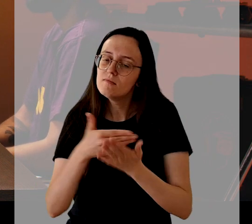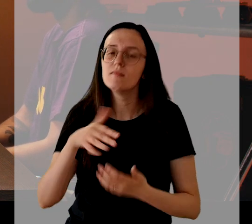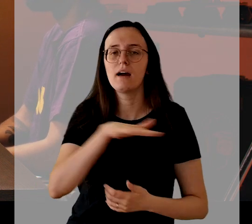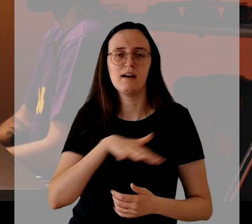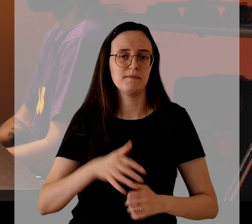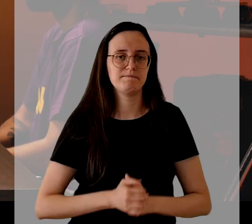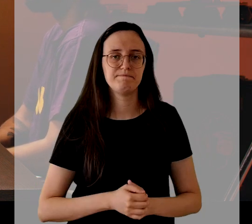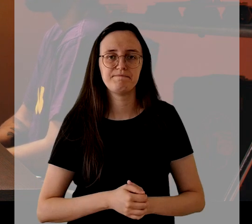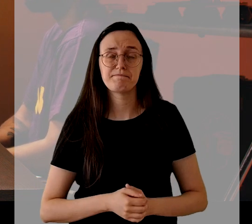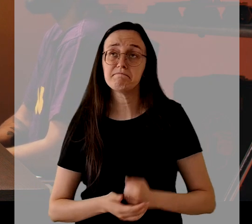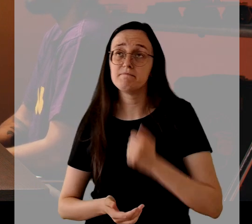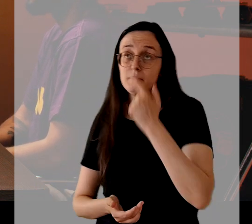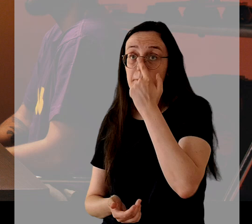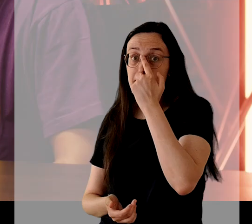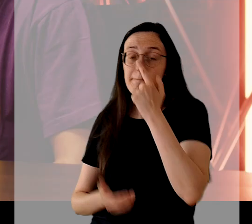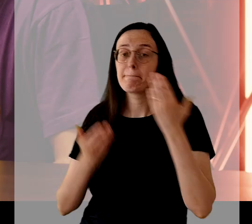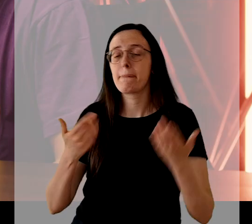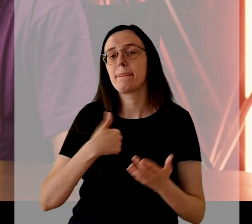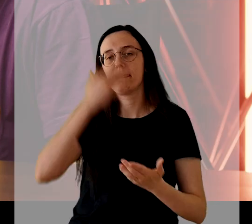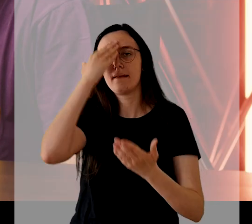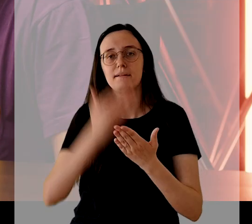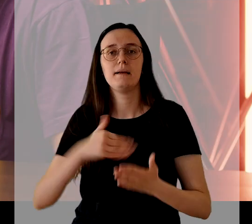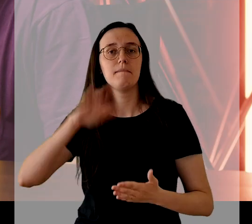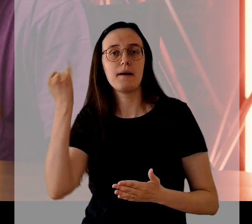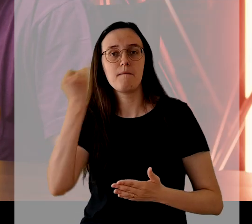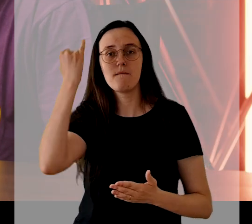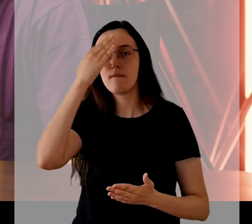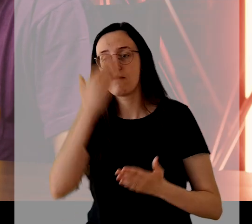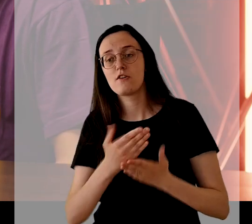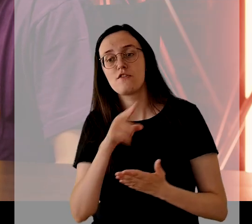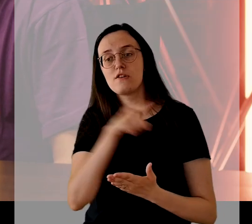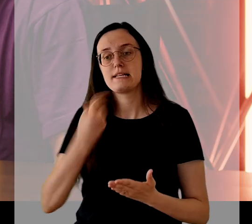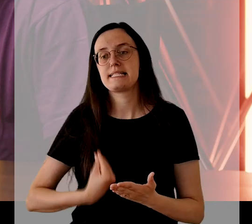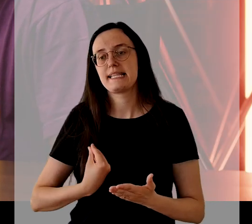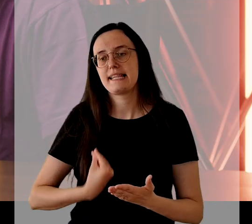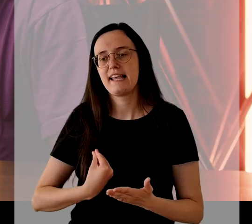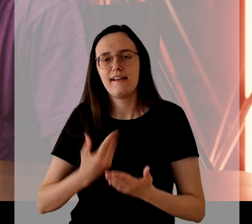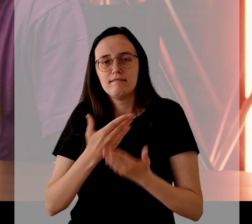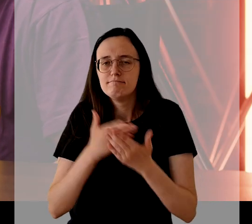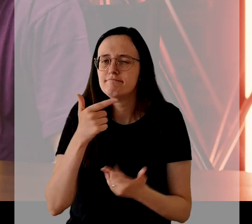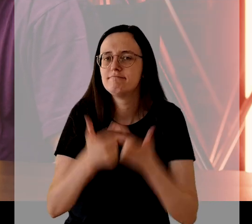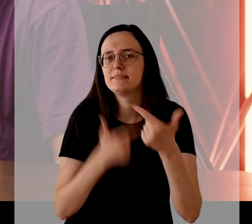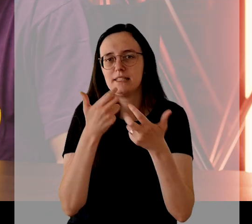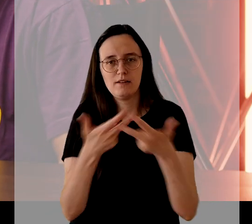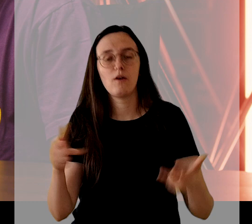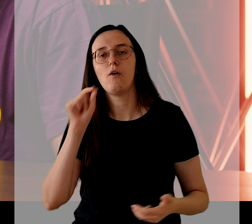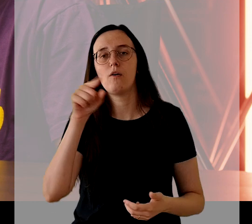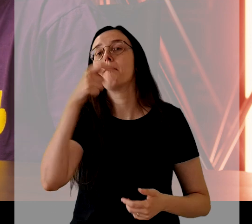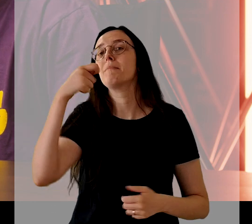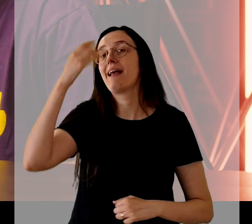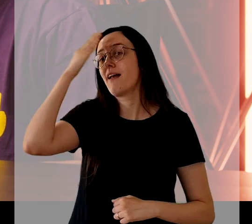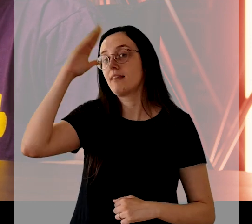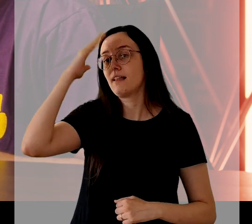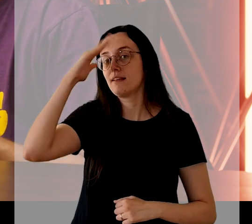de começar a ingressar nessa área? Tá, eu acho que talvez o mais importante a se falar para quem está iniciando os primeiros trabalhos